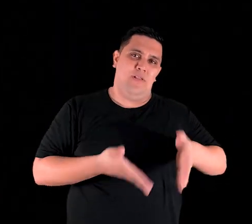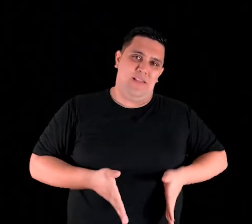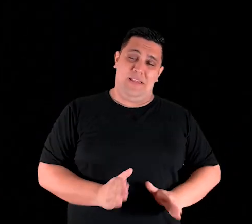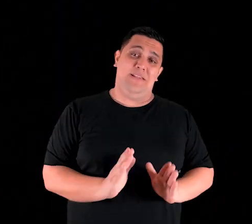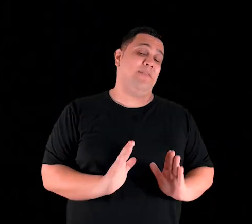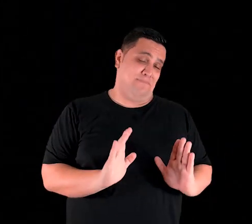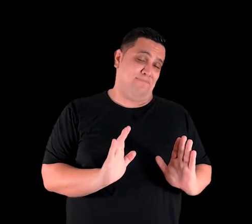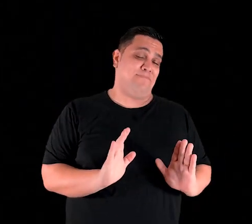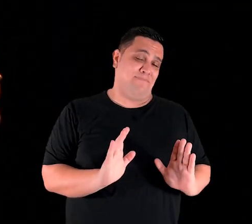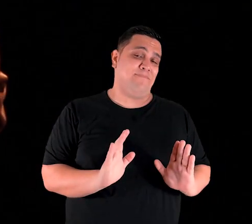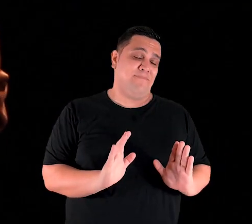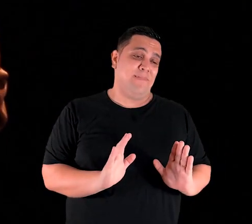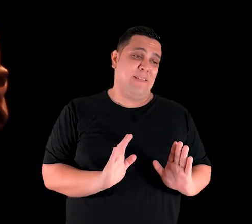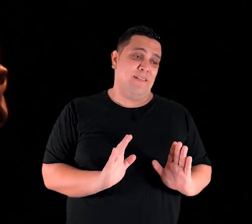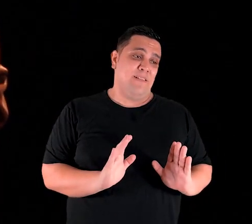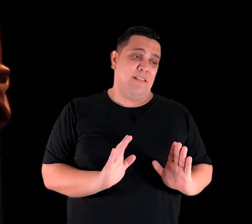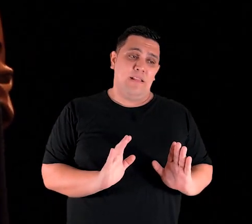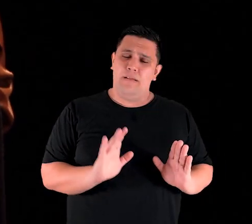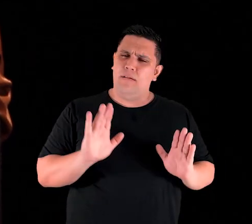Mas